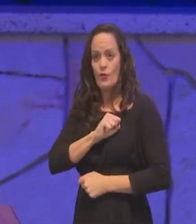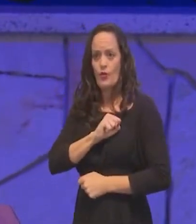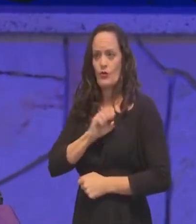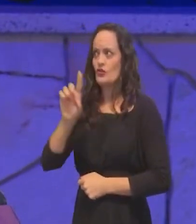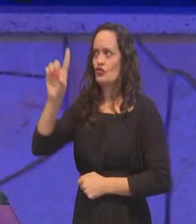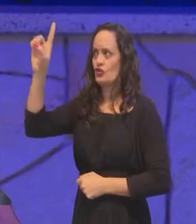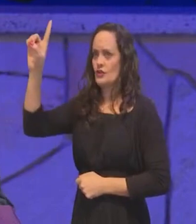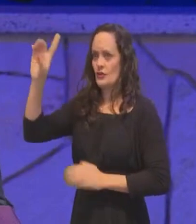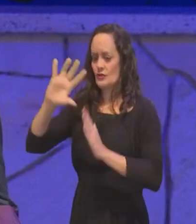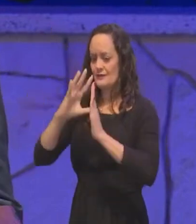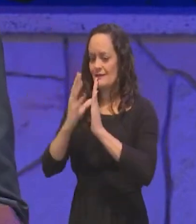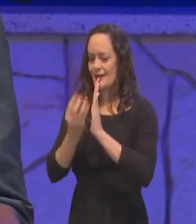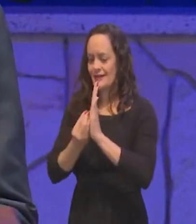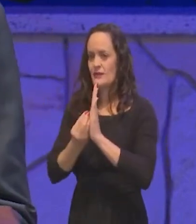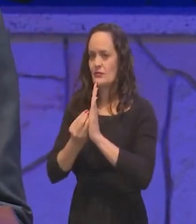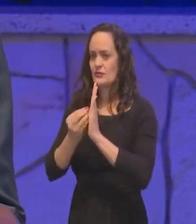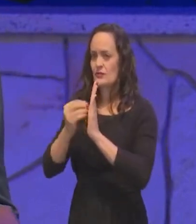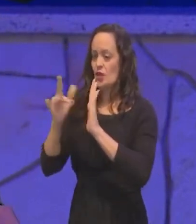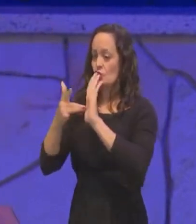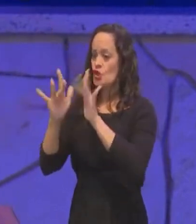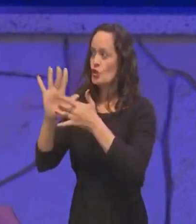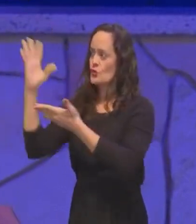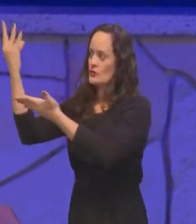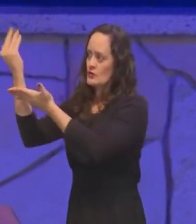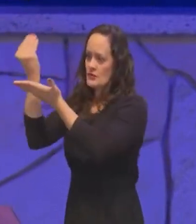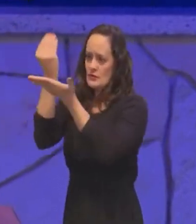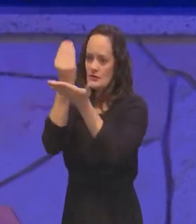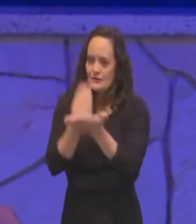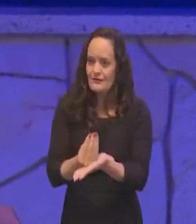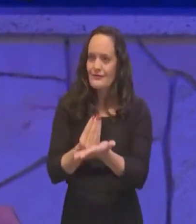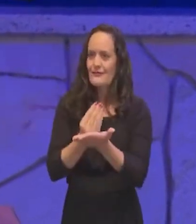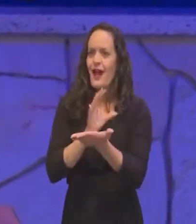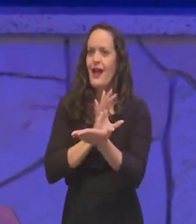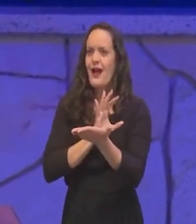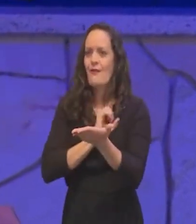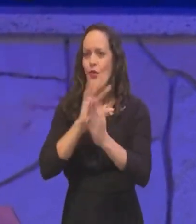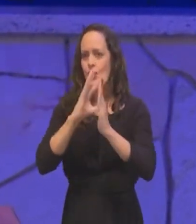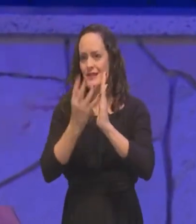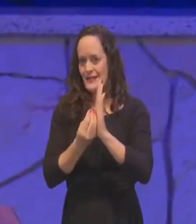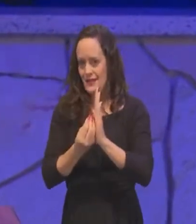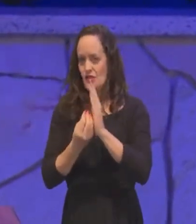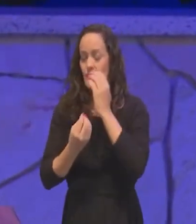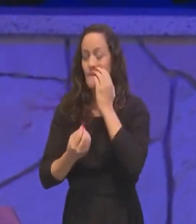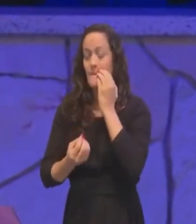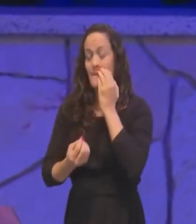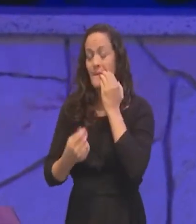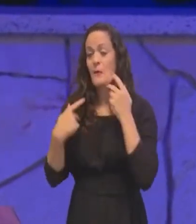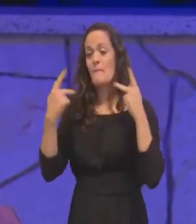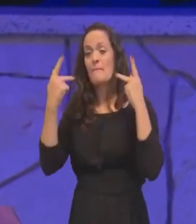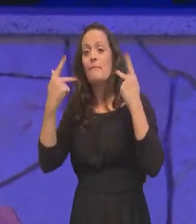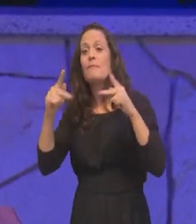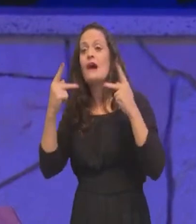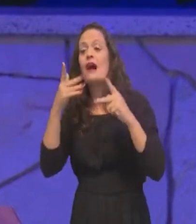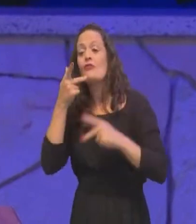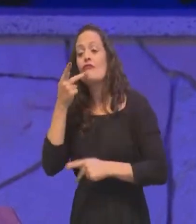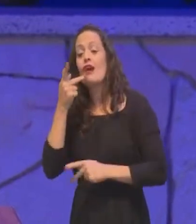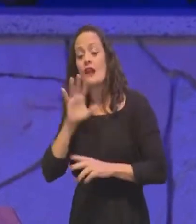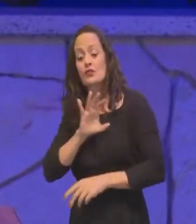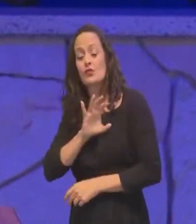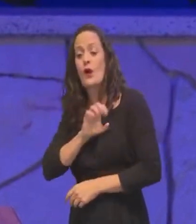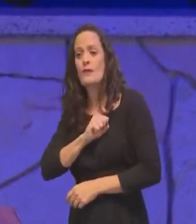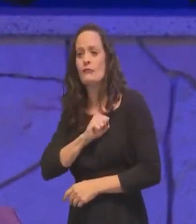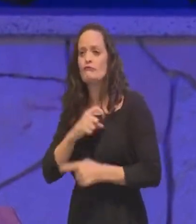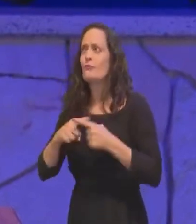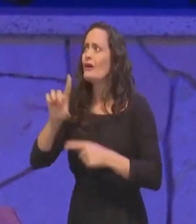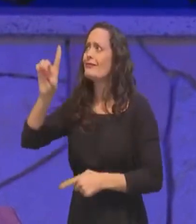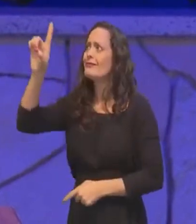si mesmo se entregou por ela, Efésios no capítulo de número 5, os versos 25, 26 e 27, e o Senhor